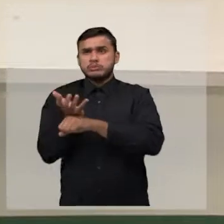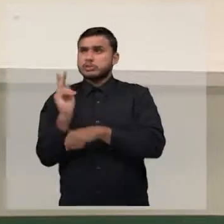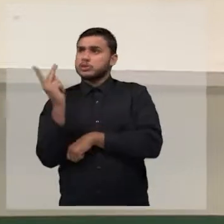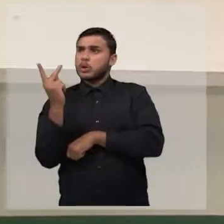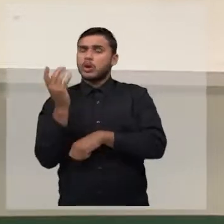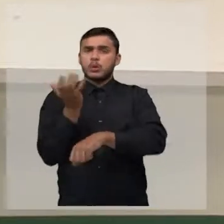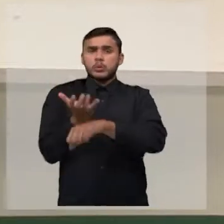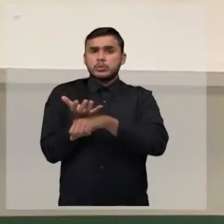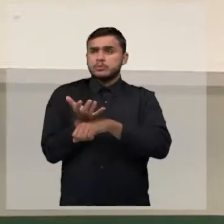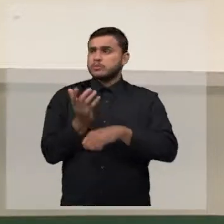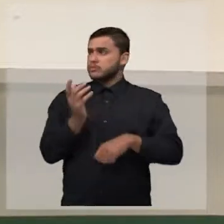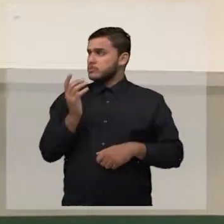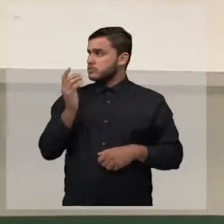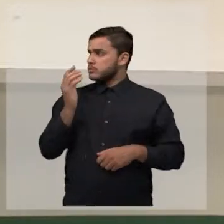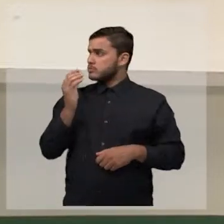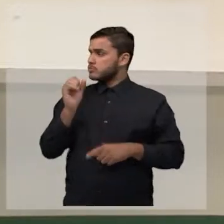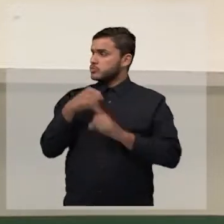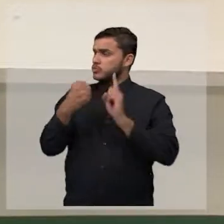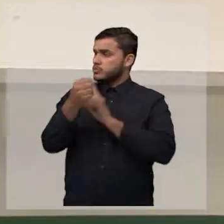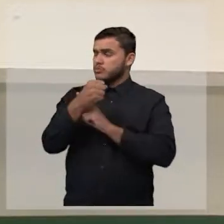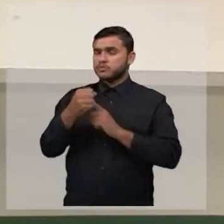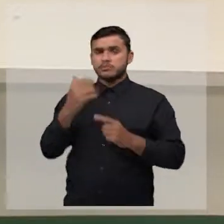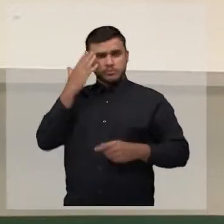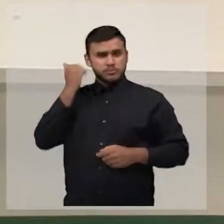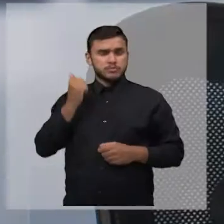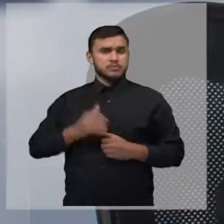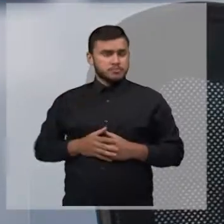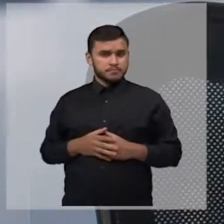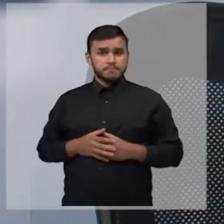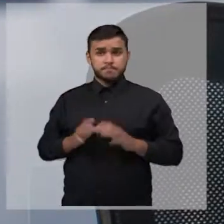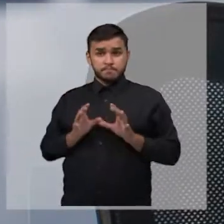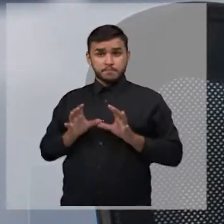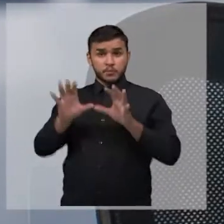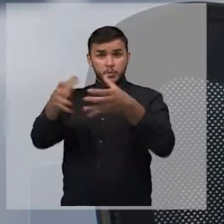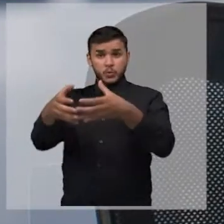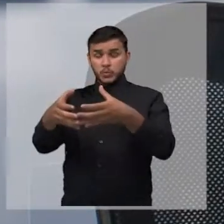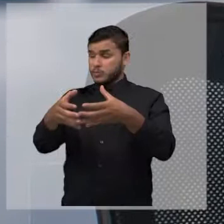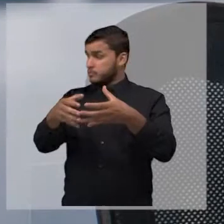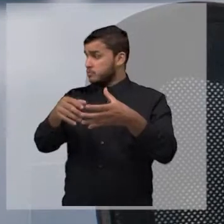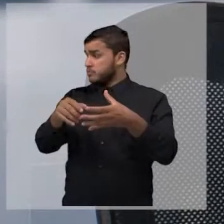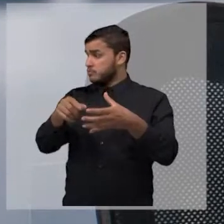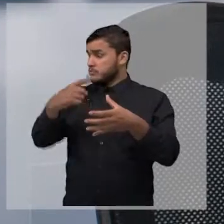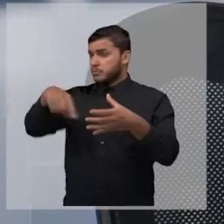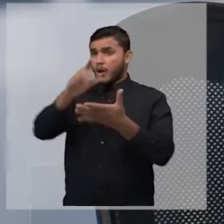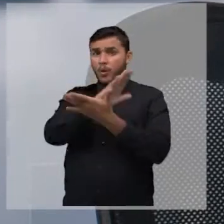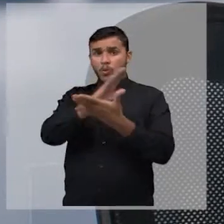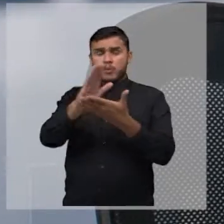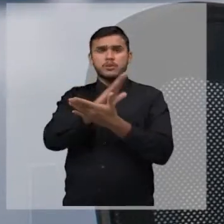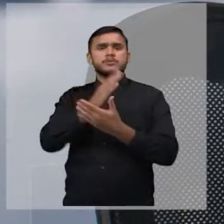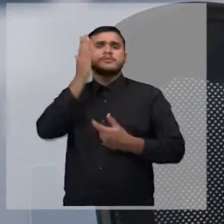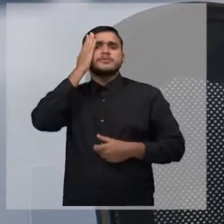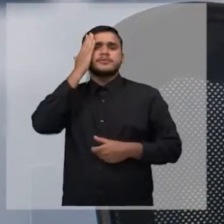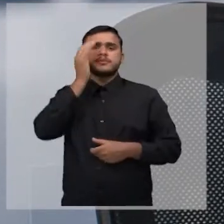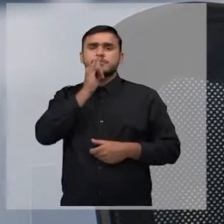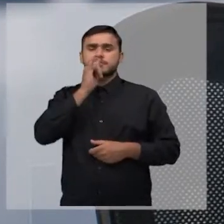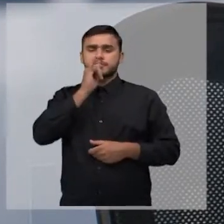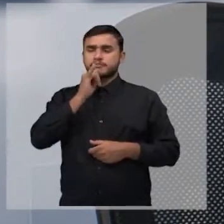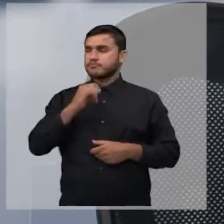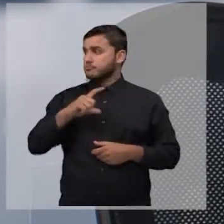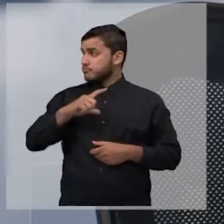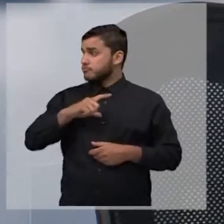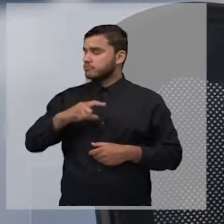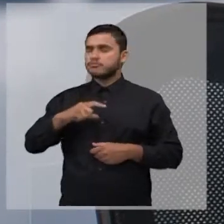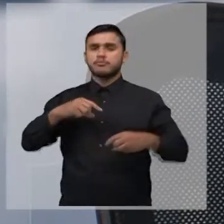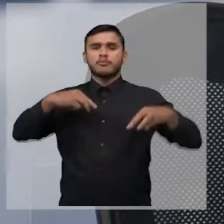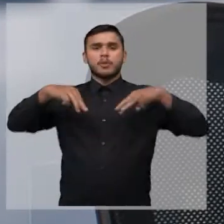Ele tinha que ceder espaço para os grupos mais radicais que o apoiou. Então, ele está usando o Ministério da Educação,